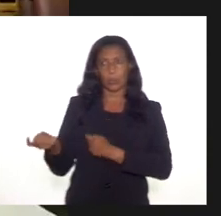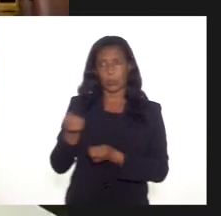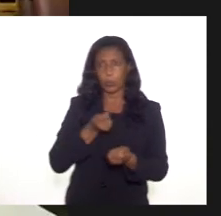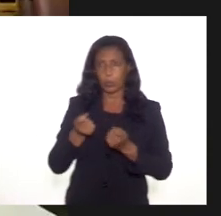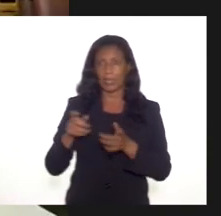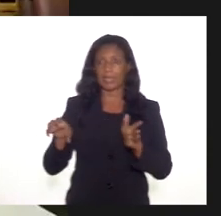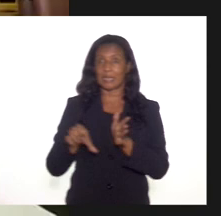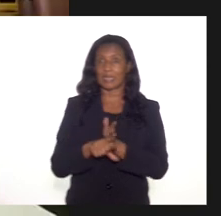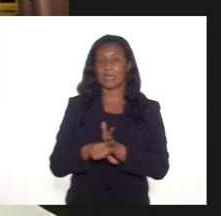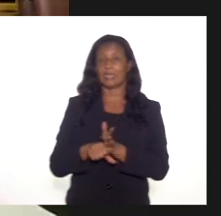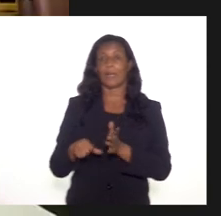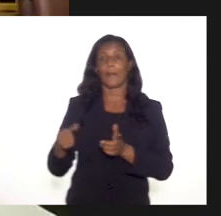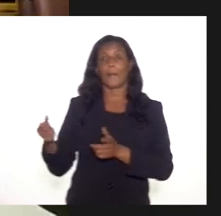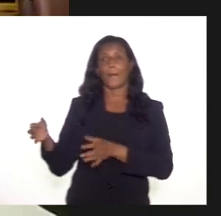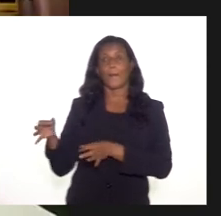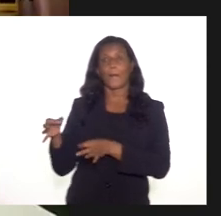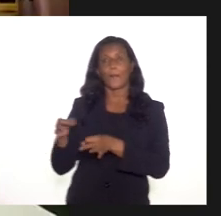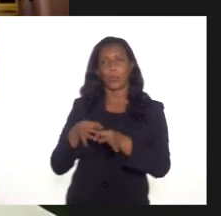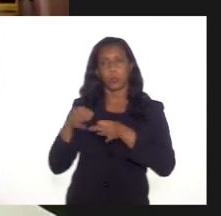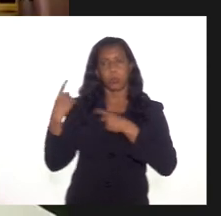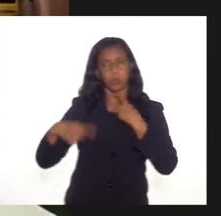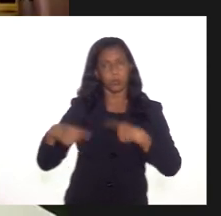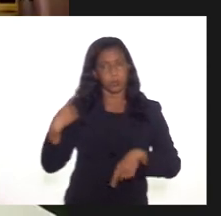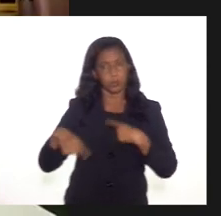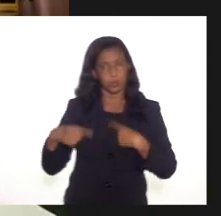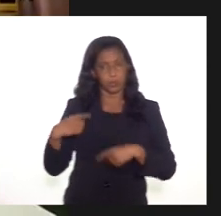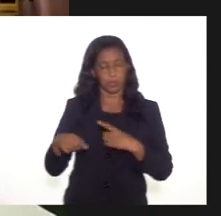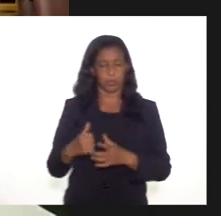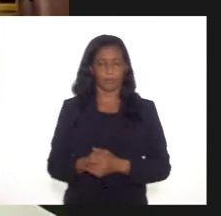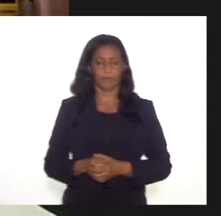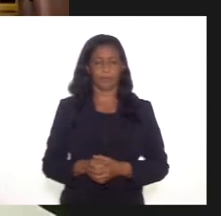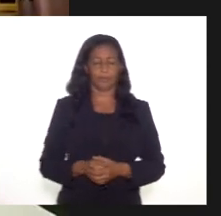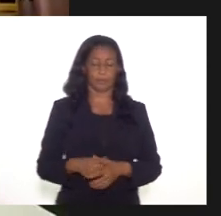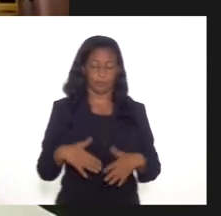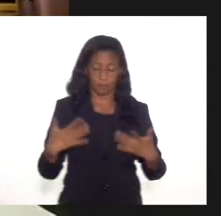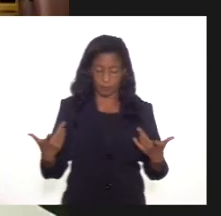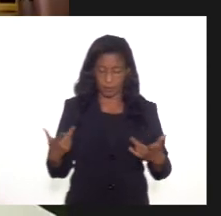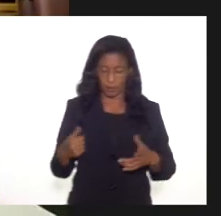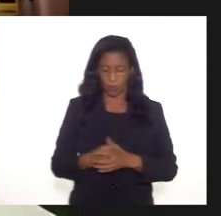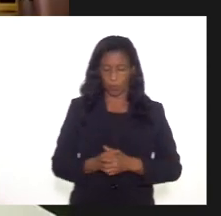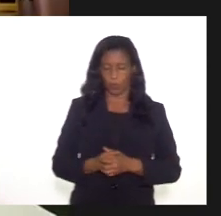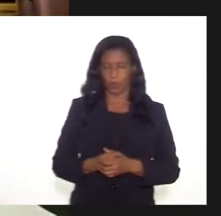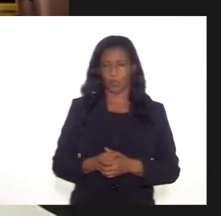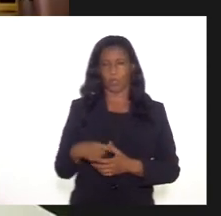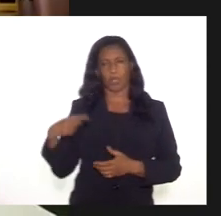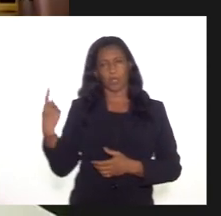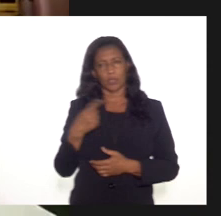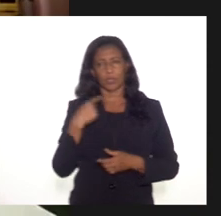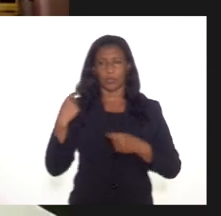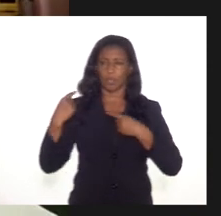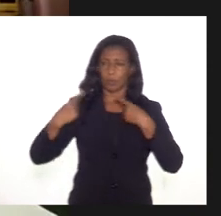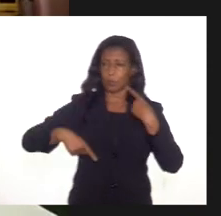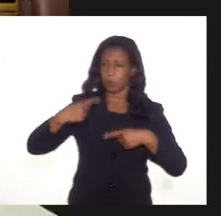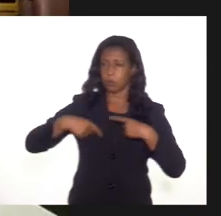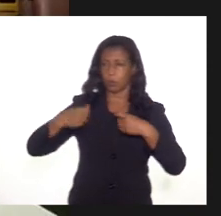política, então estamos aqui discutindo hoje as diletrizes para